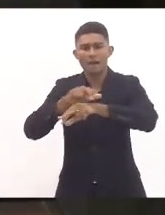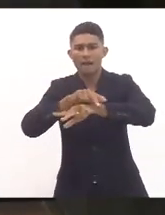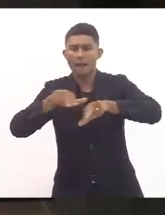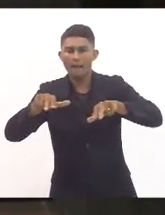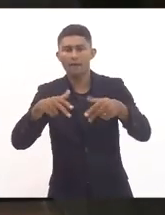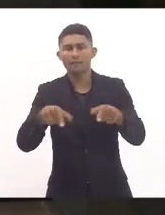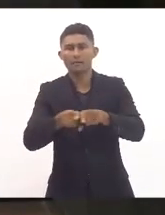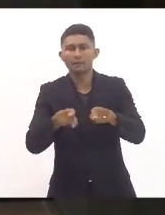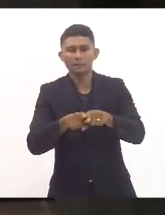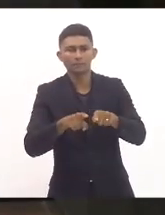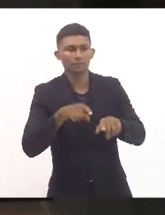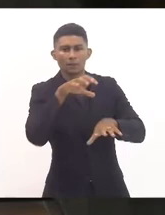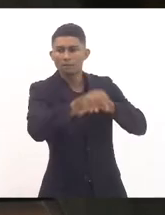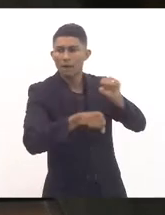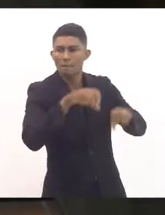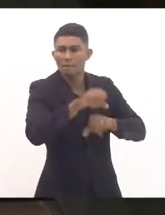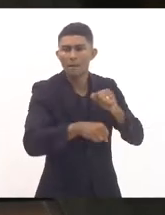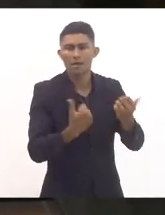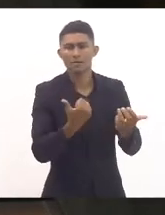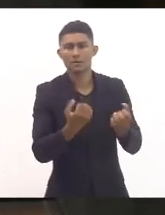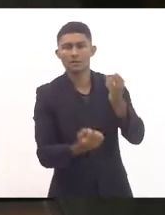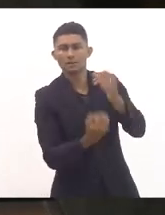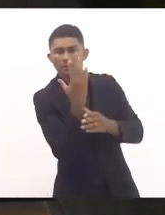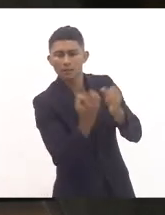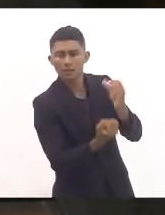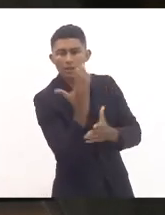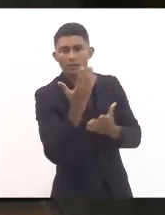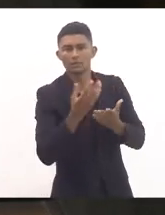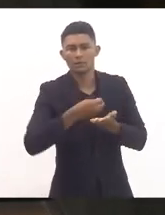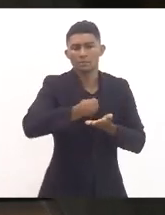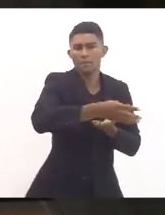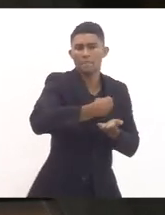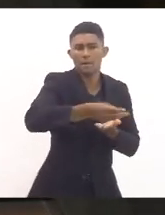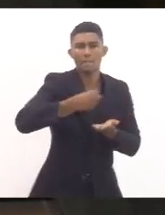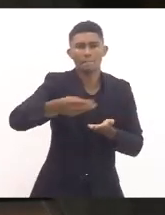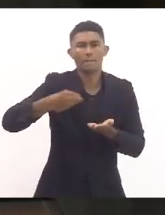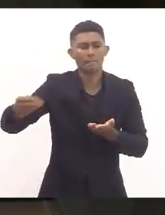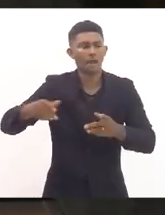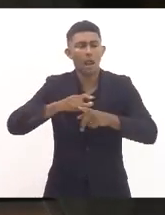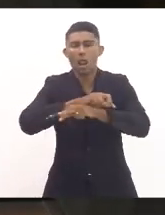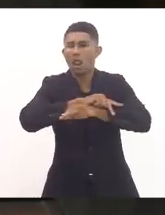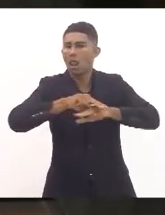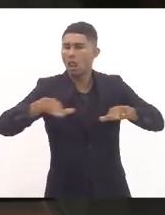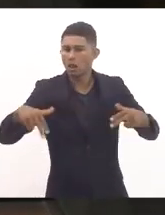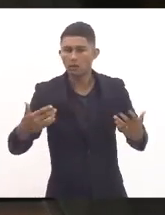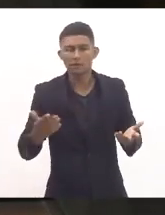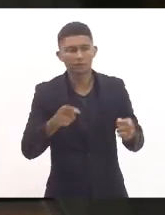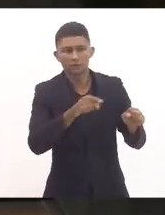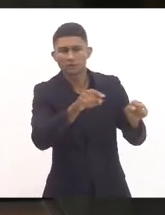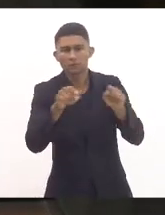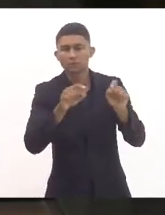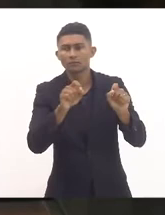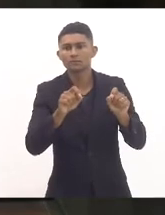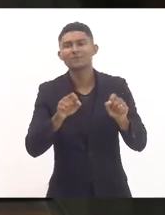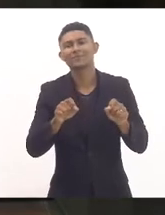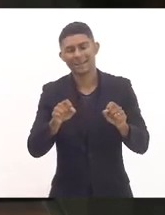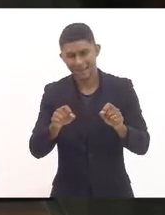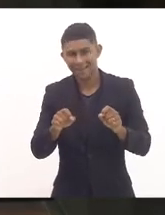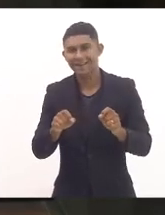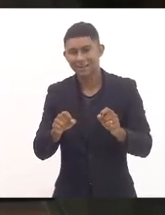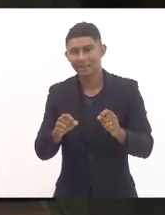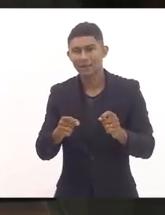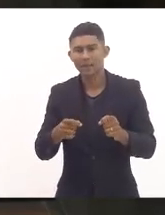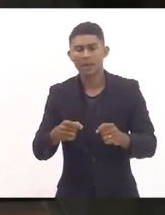aquisição, confecção e de distribuição de produtos que colaborem para a